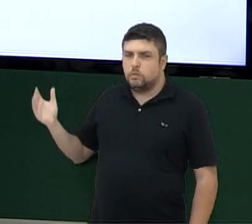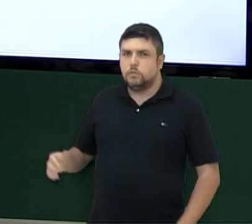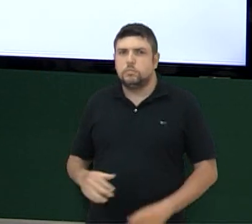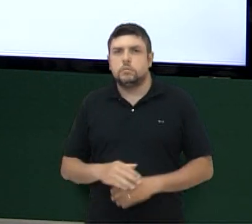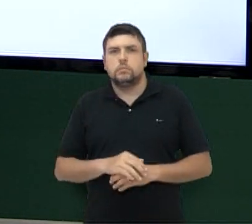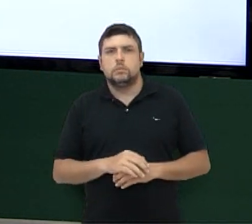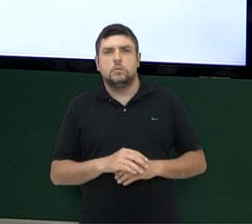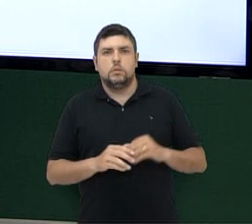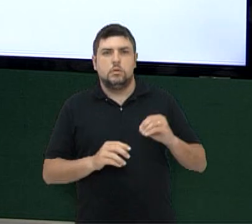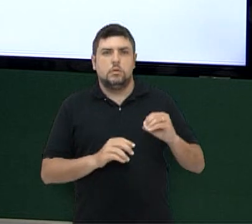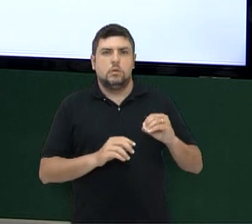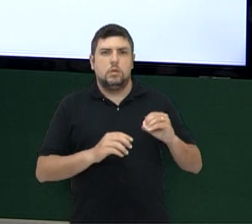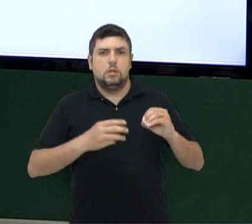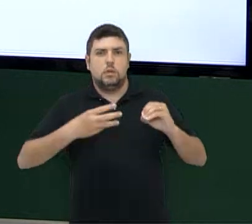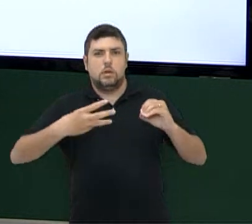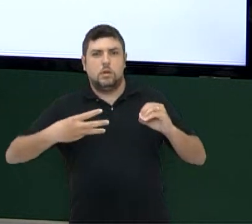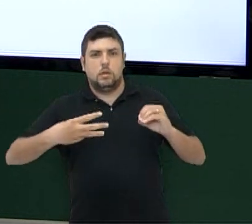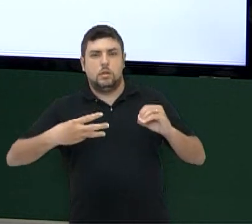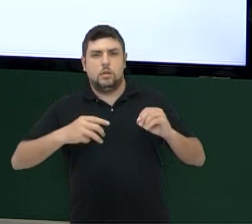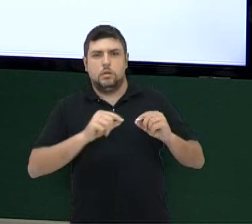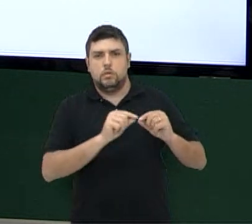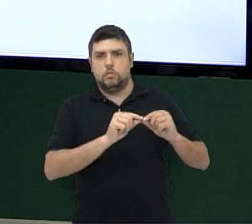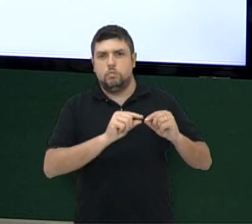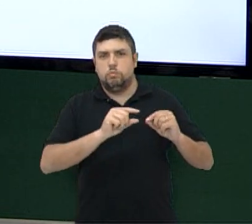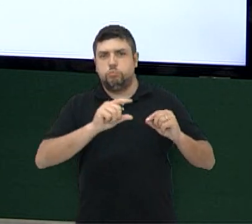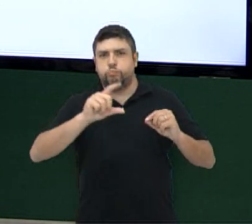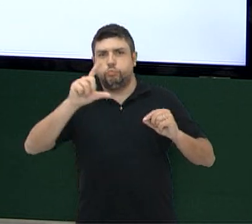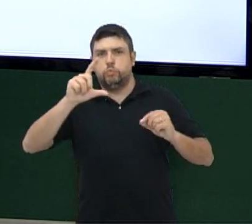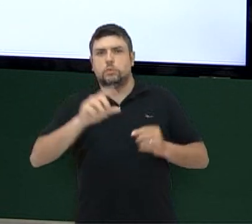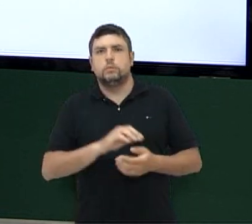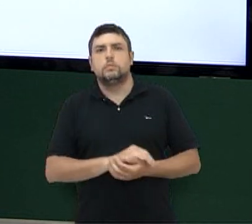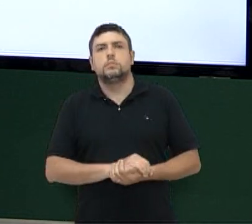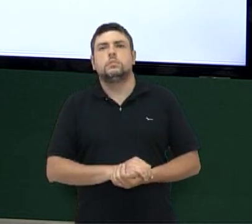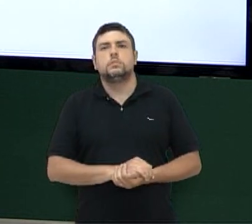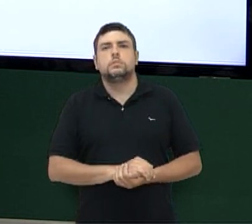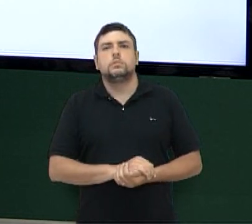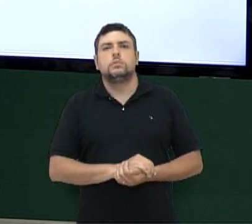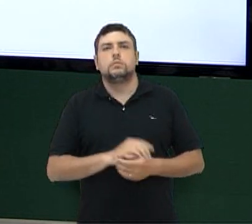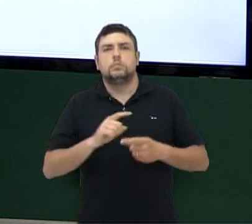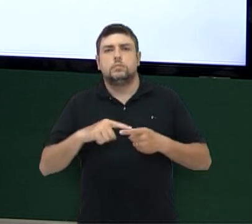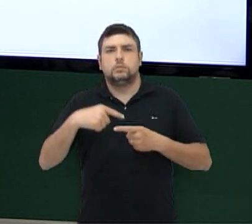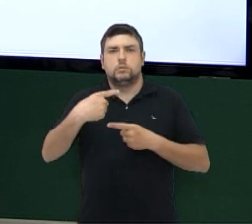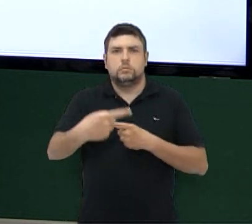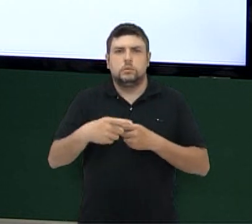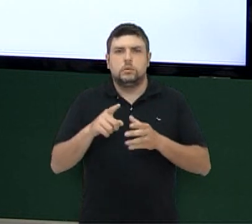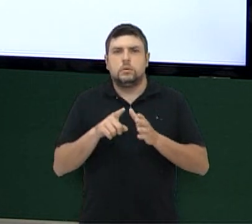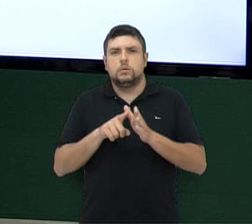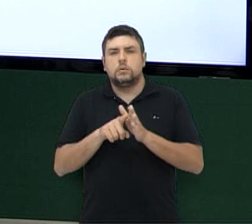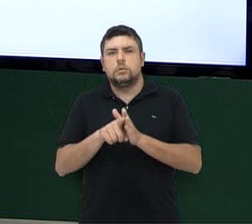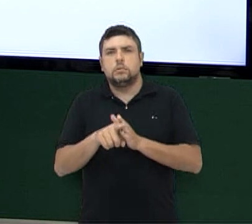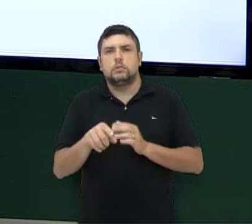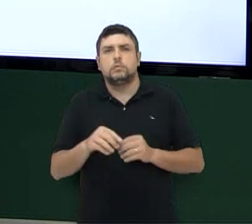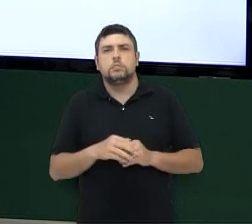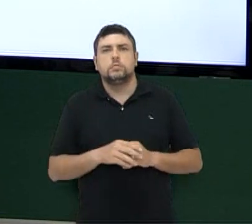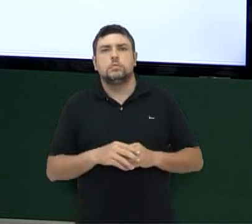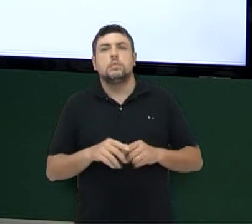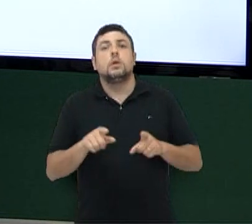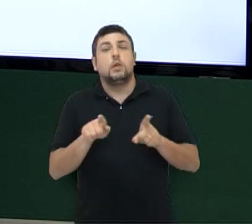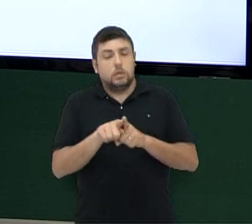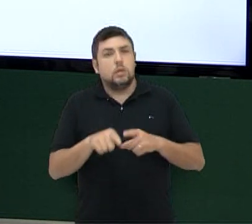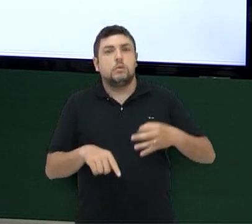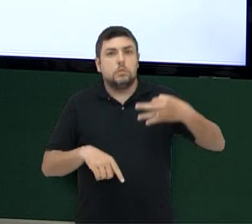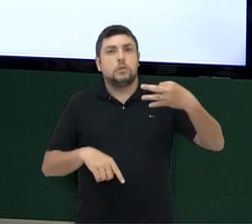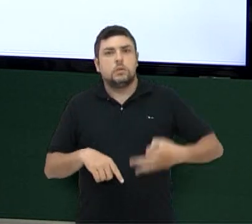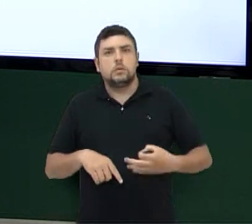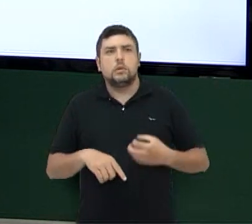segundos, função crescente. Beleza, meus queridos? Próxima questão, ela está correta também.